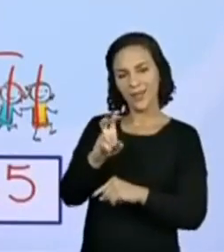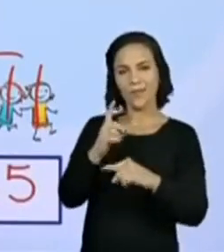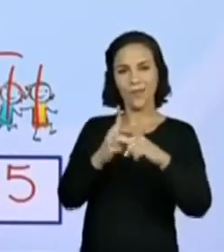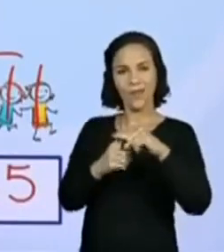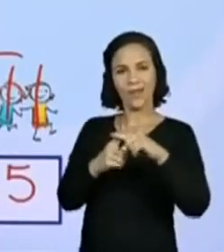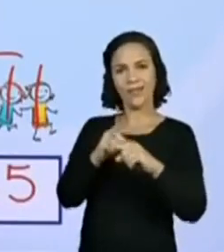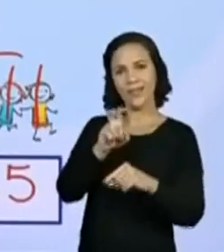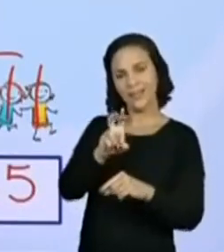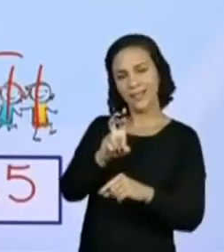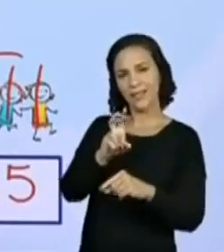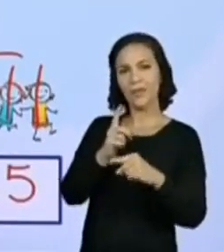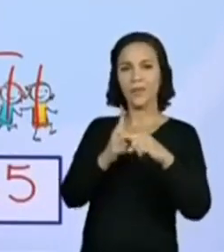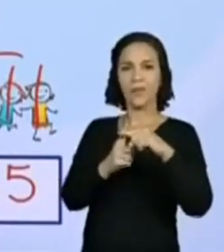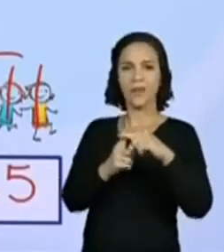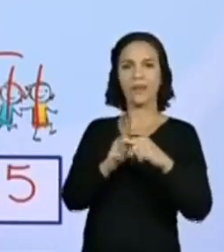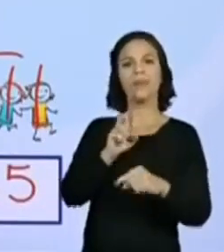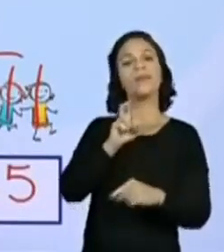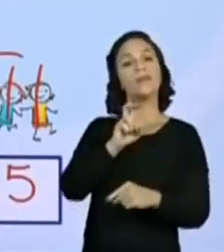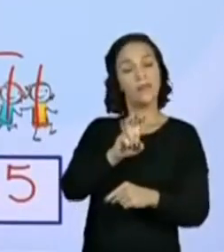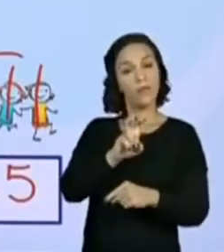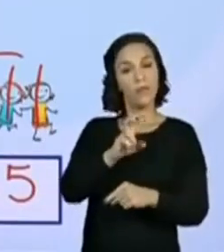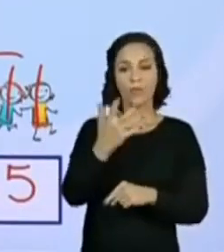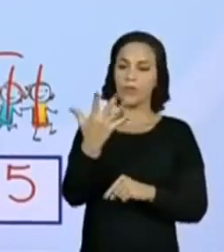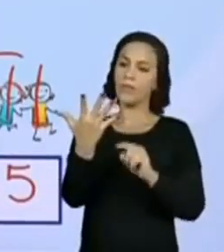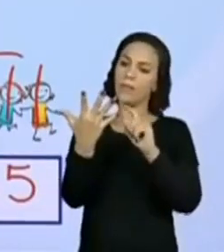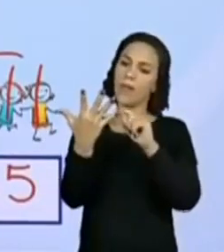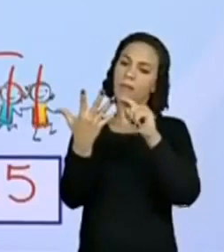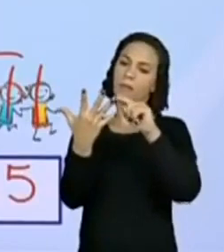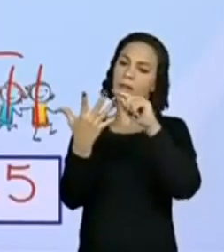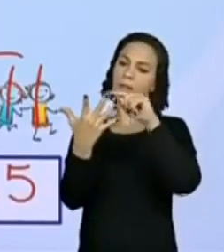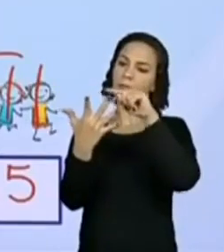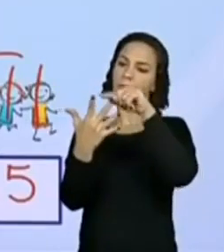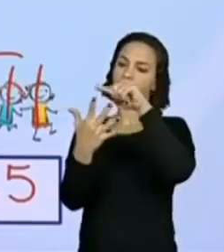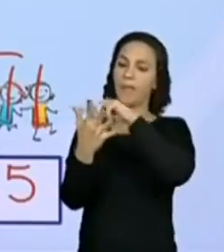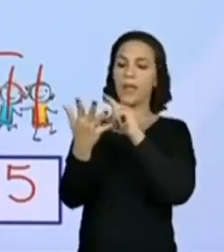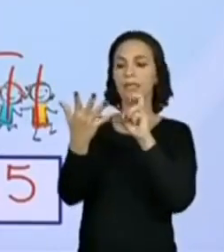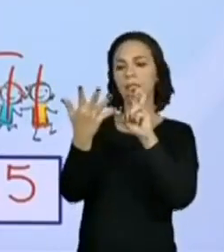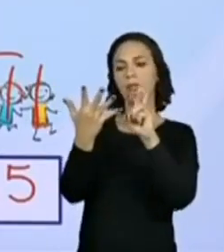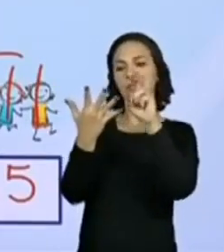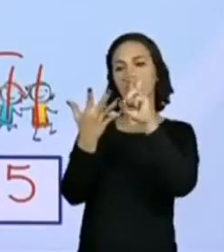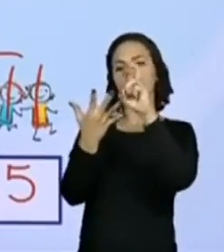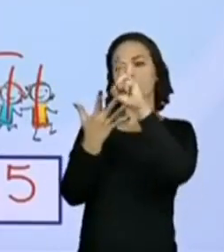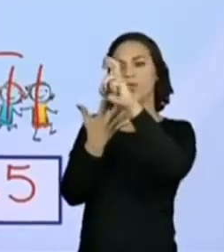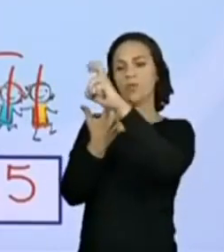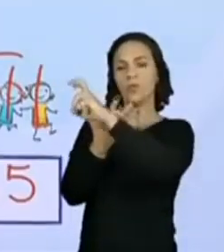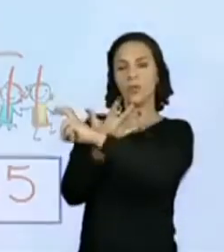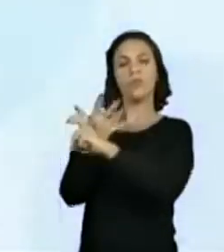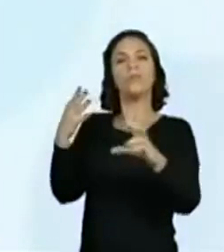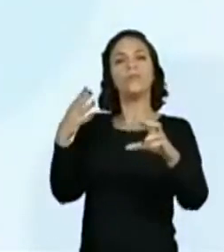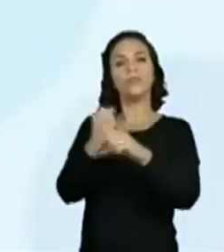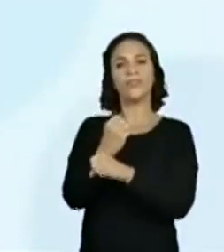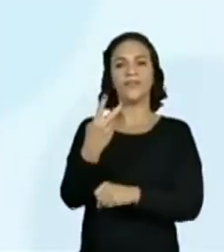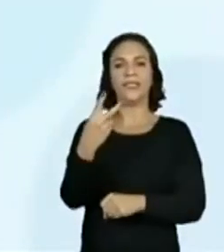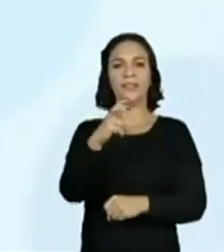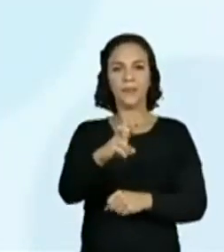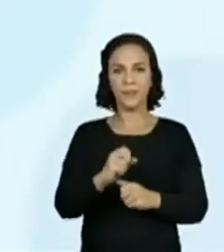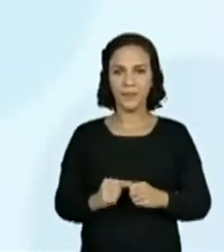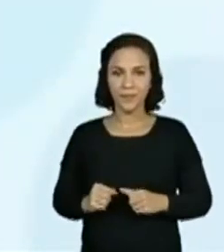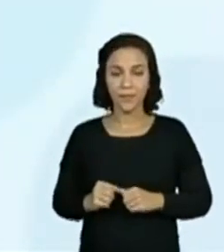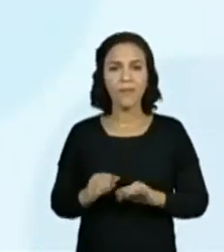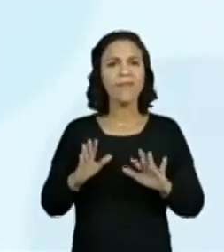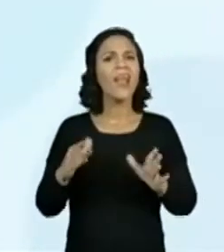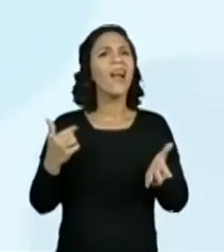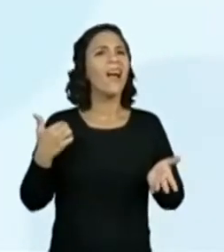5, mais 5 e mais 5, ou 5 vezes o 5. Progenô, se eu achei muito